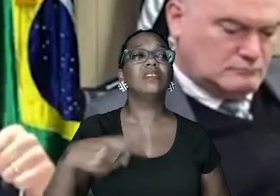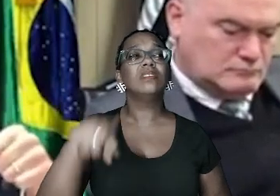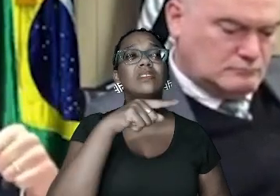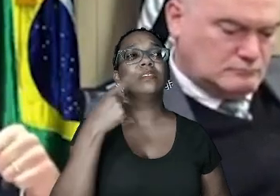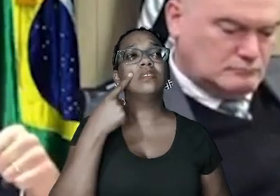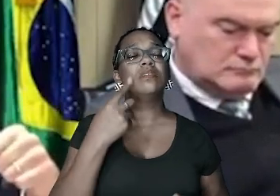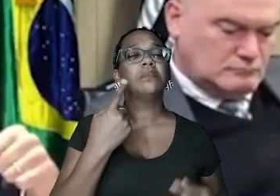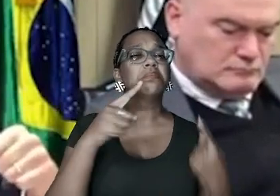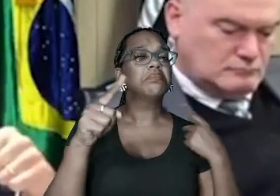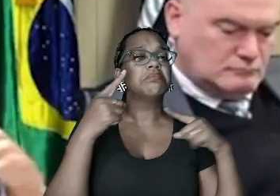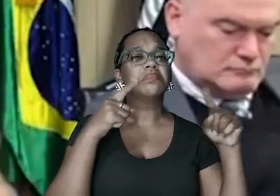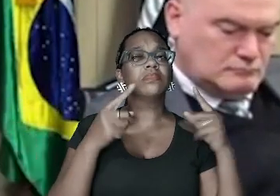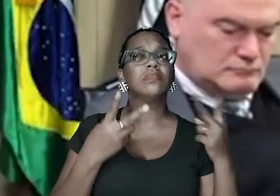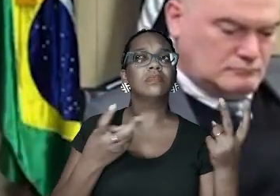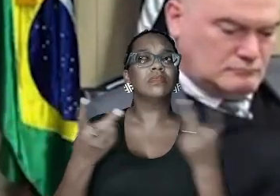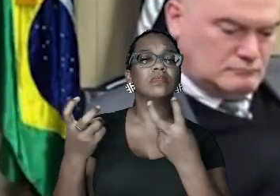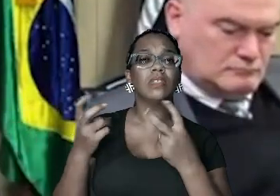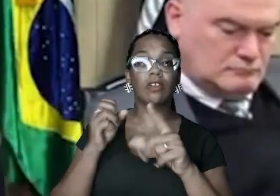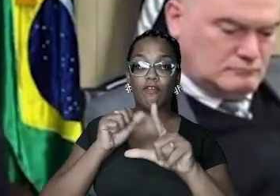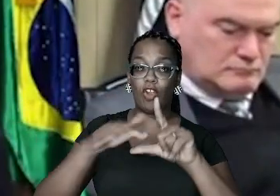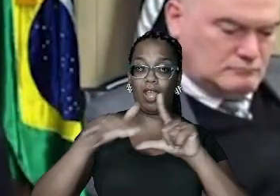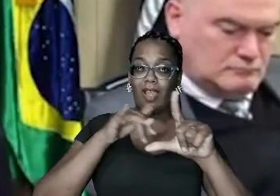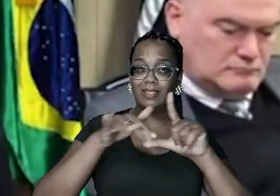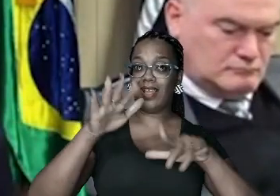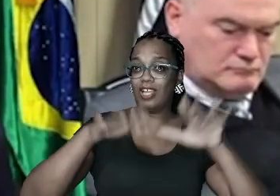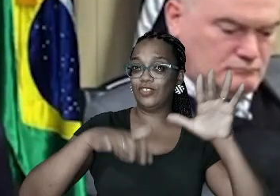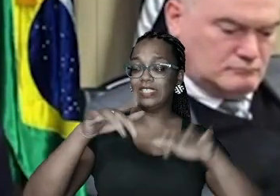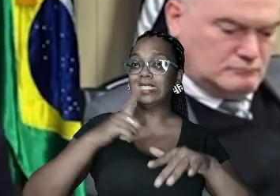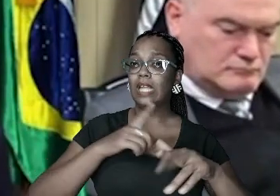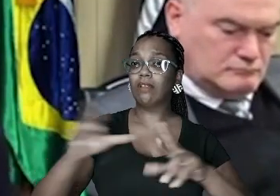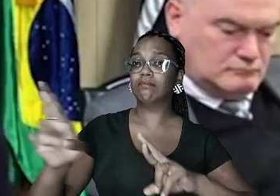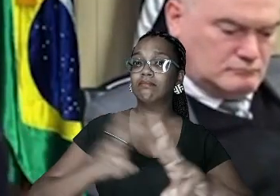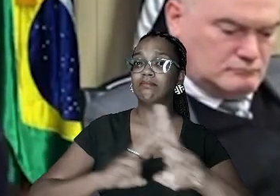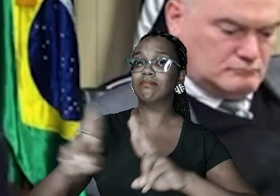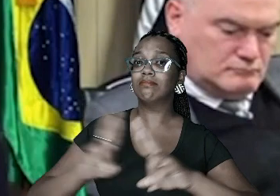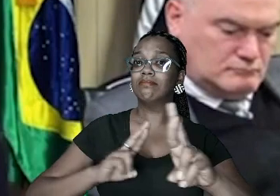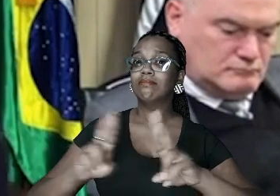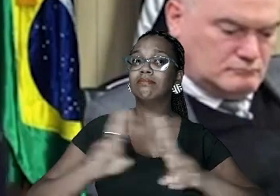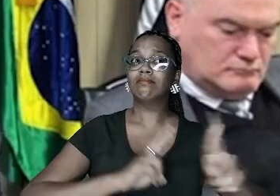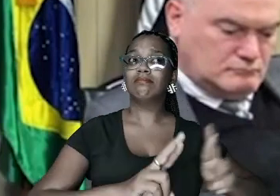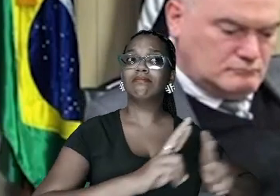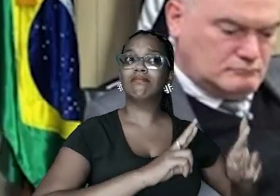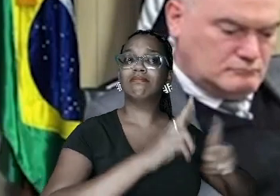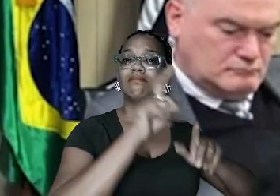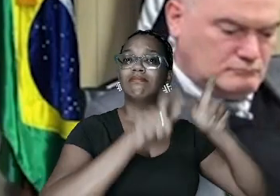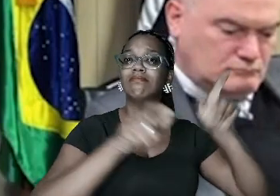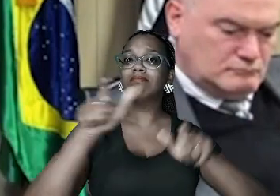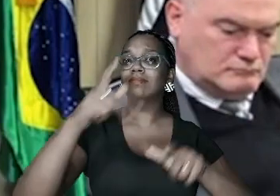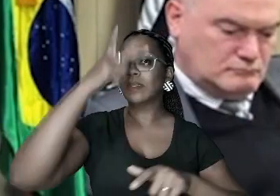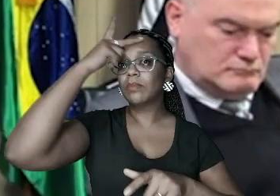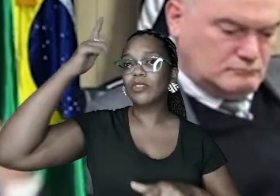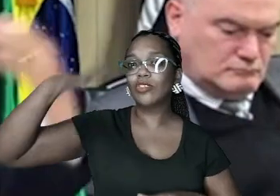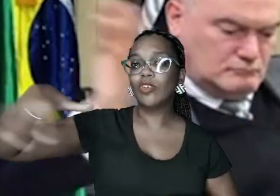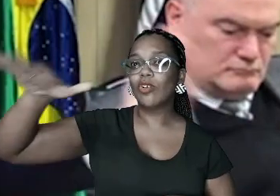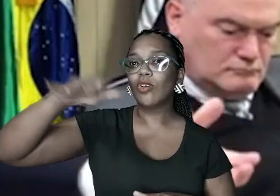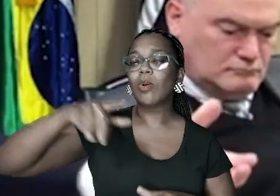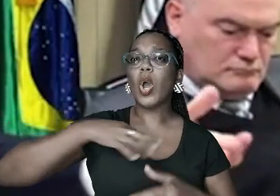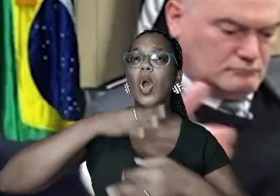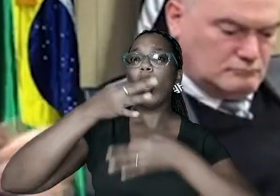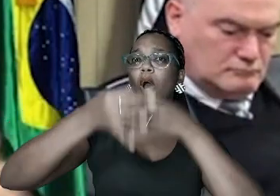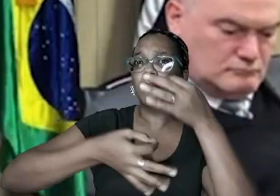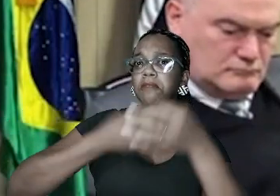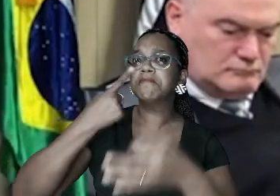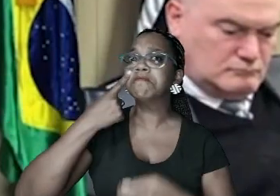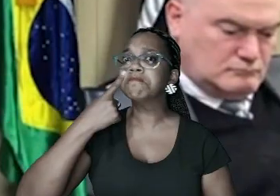dessa situação se começou a ver foi que influências muitas vezes tem relação com